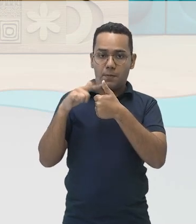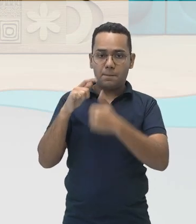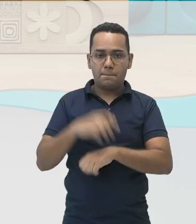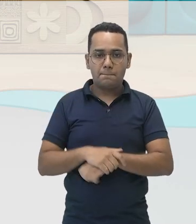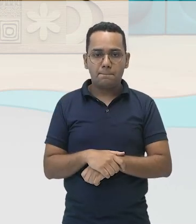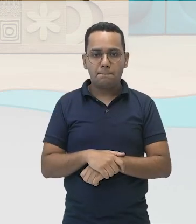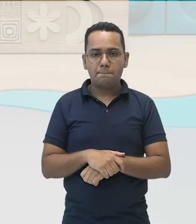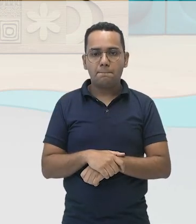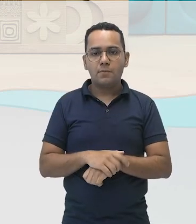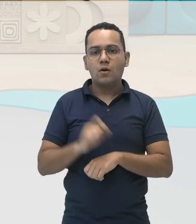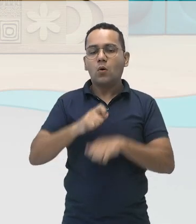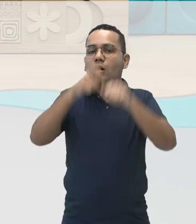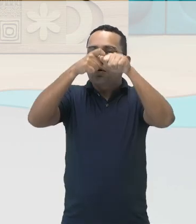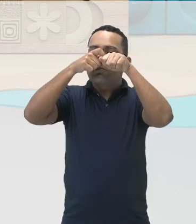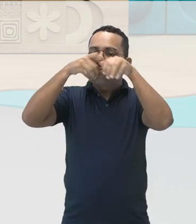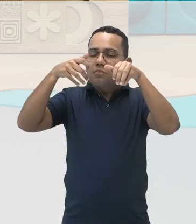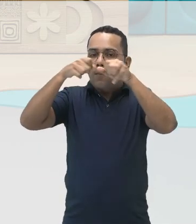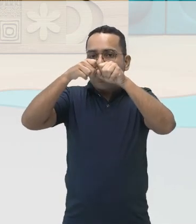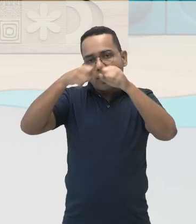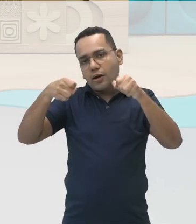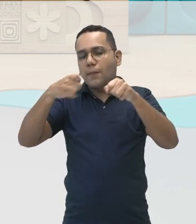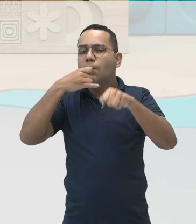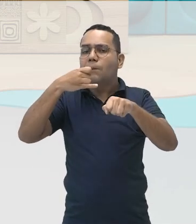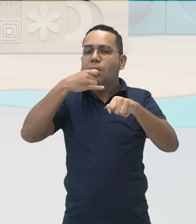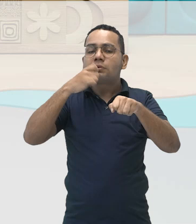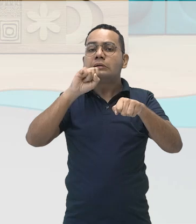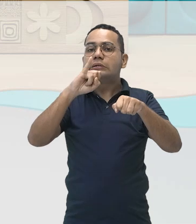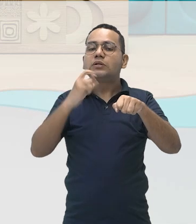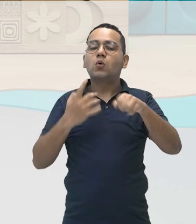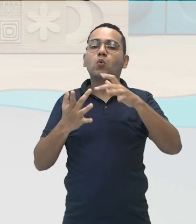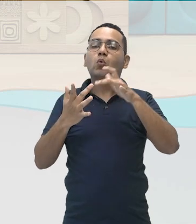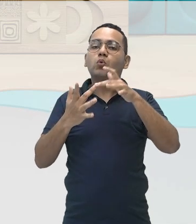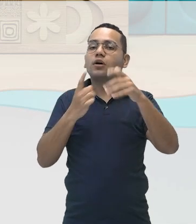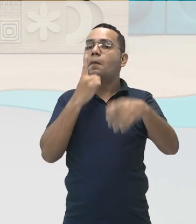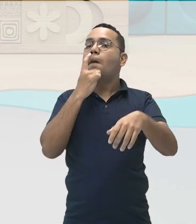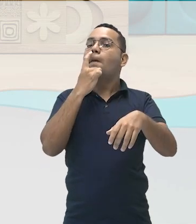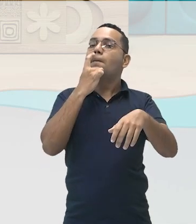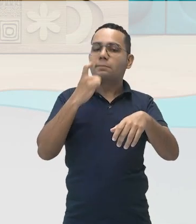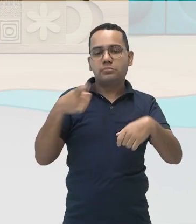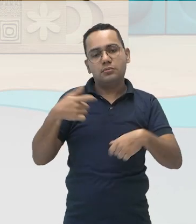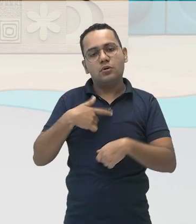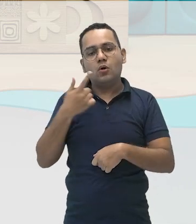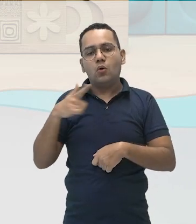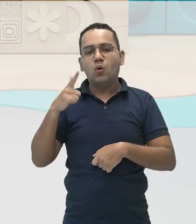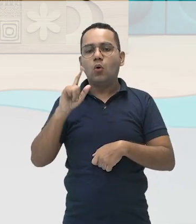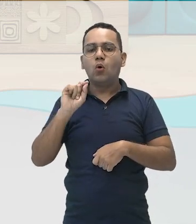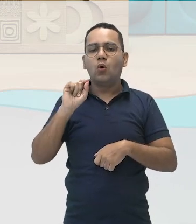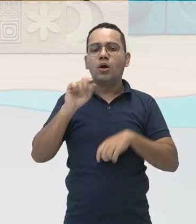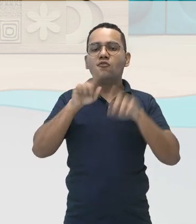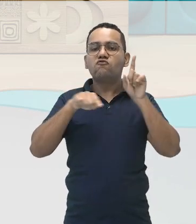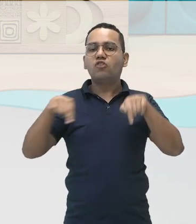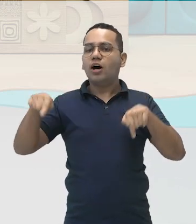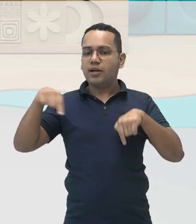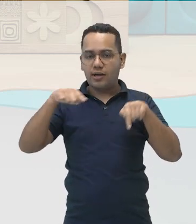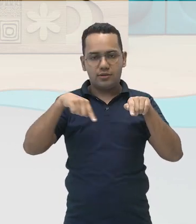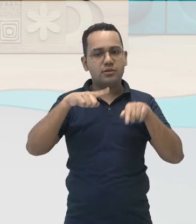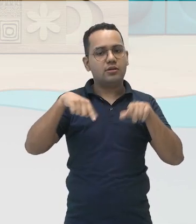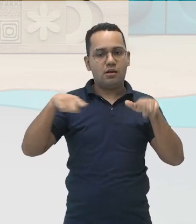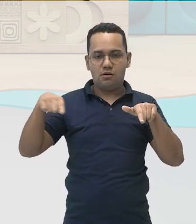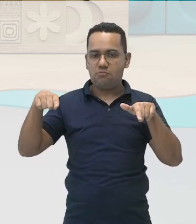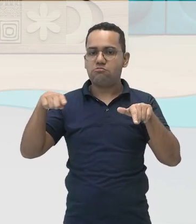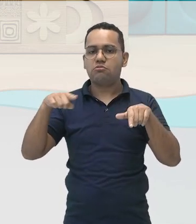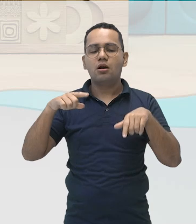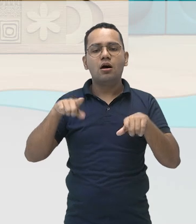através do rompimento dos vasos, através das unhas, diminuição da pressão atmosférica, locais altos, viagem de